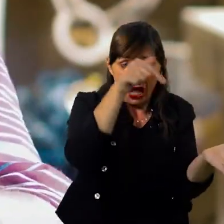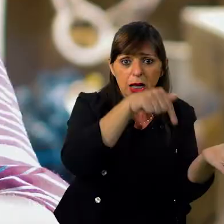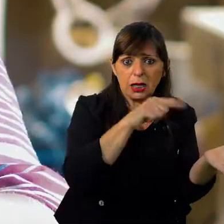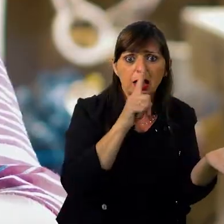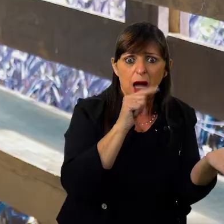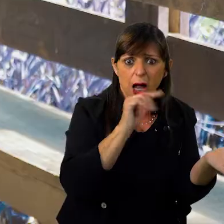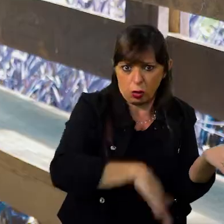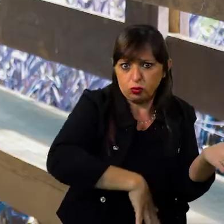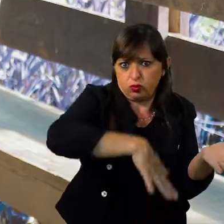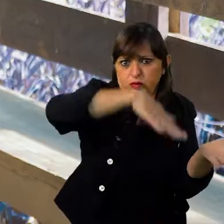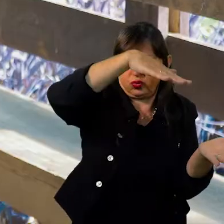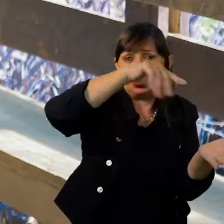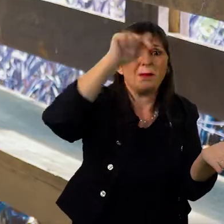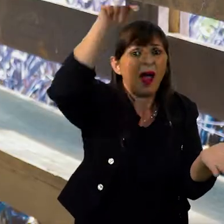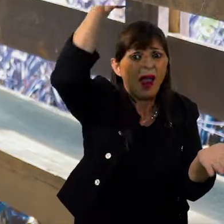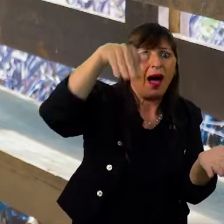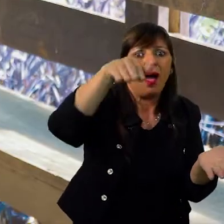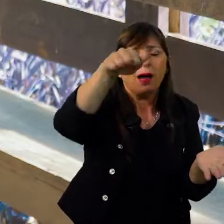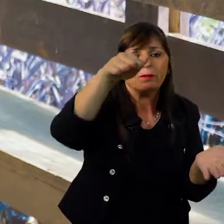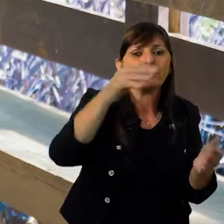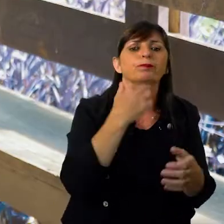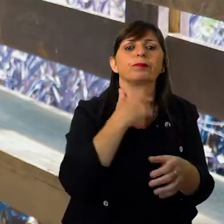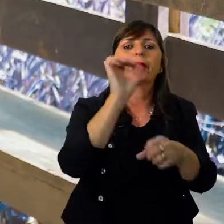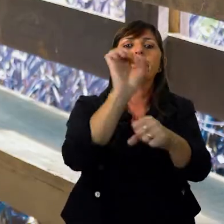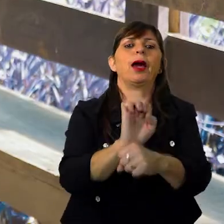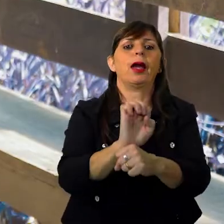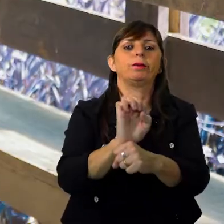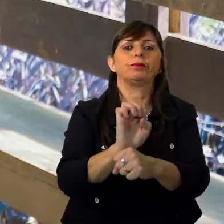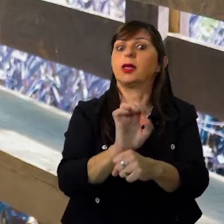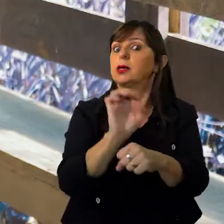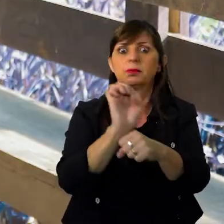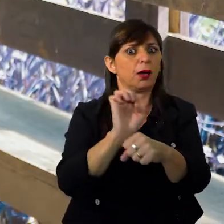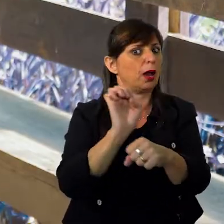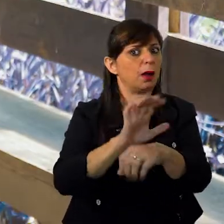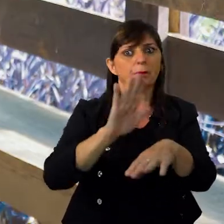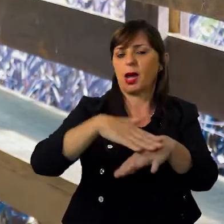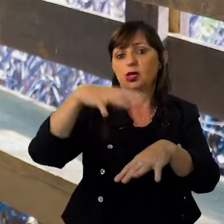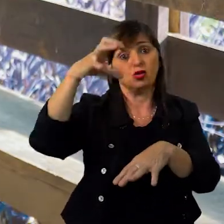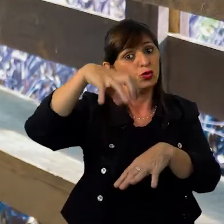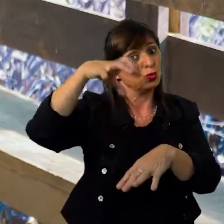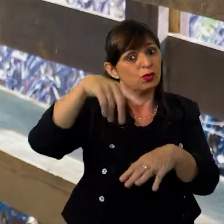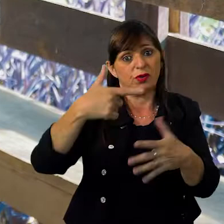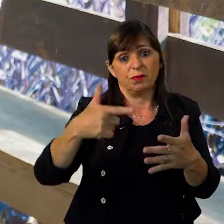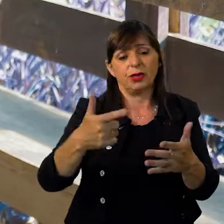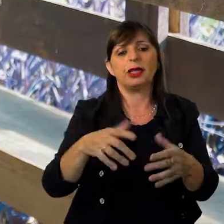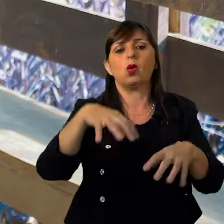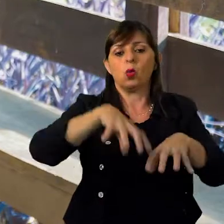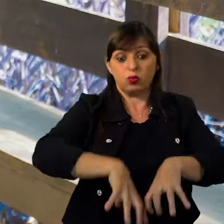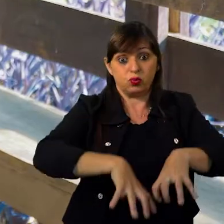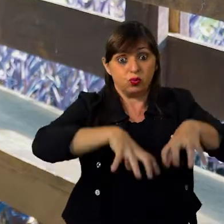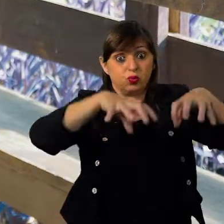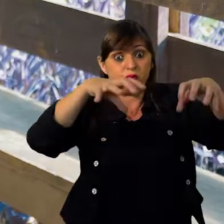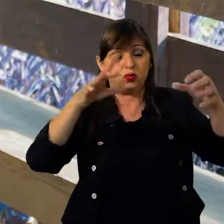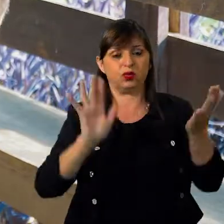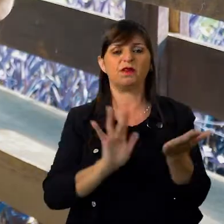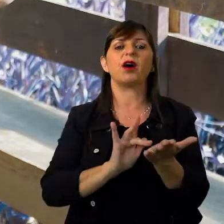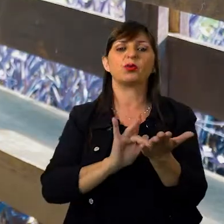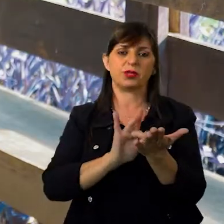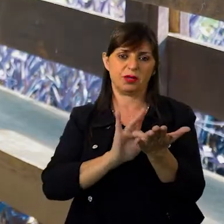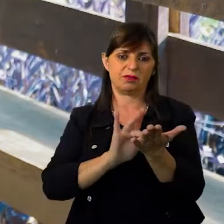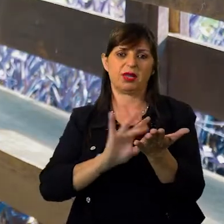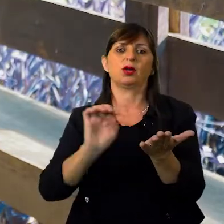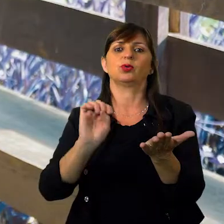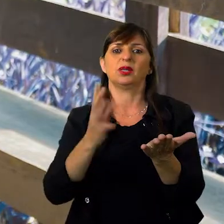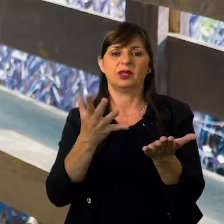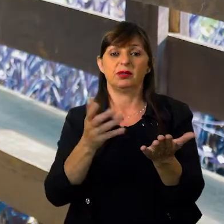não ocorria 600 Então mas assim é sem gente era falsa então você sai com uma solta a balsa que vai descendo com ela e muitas